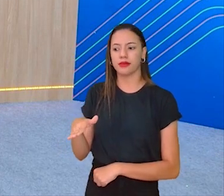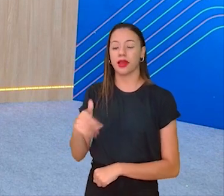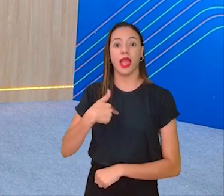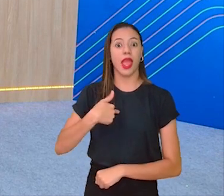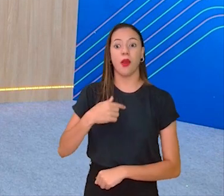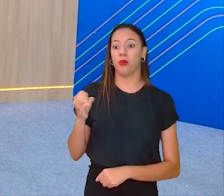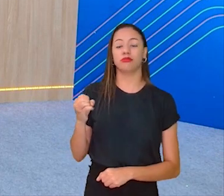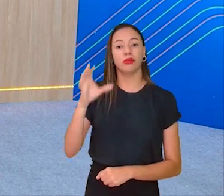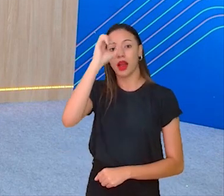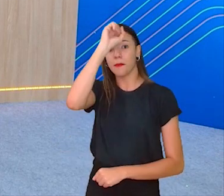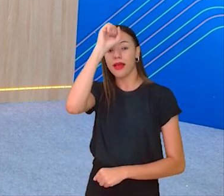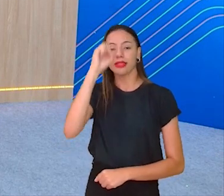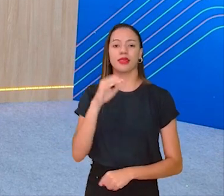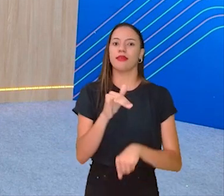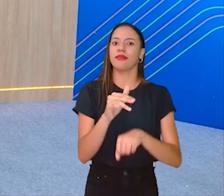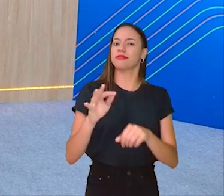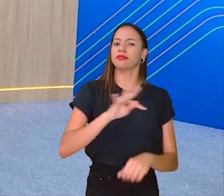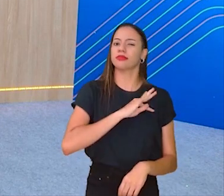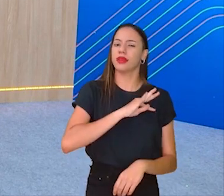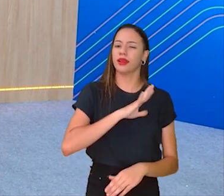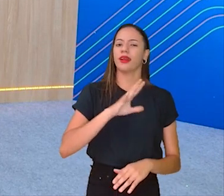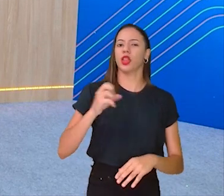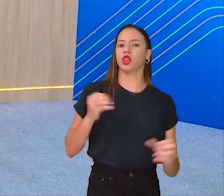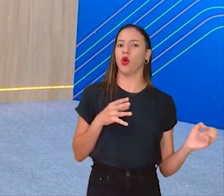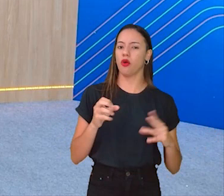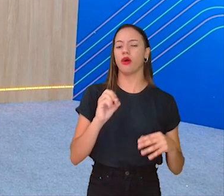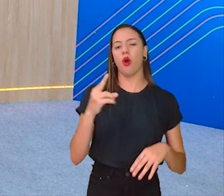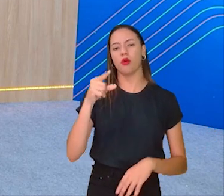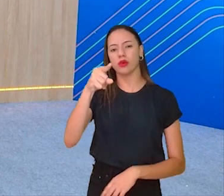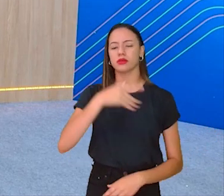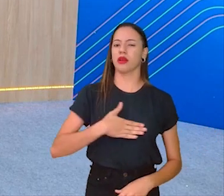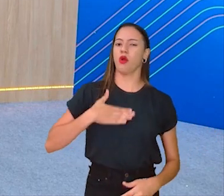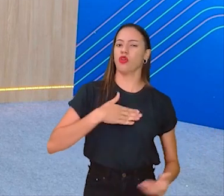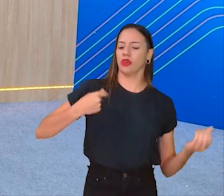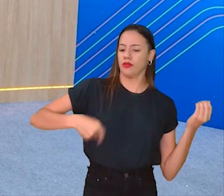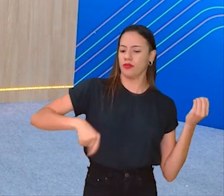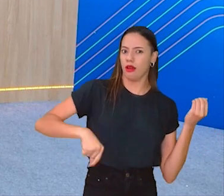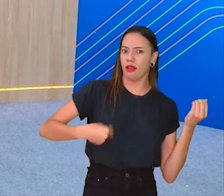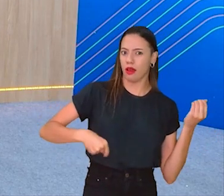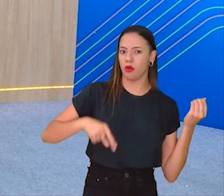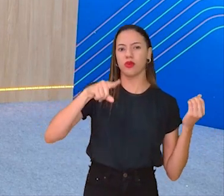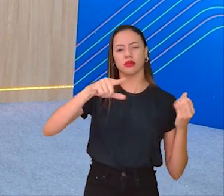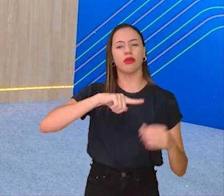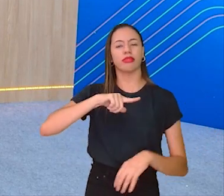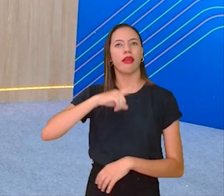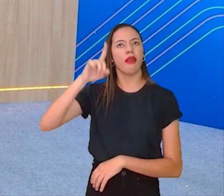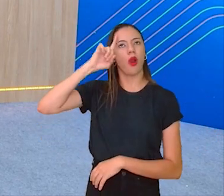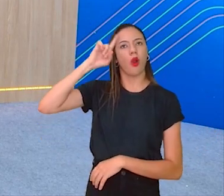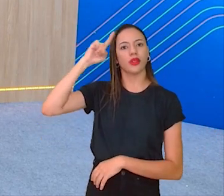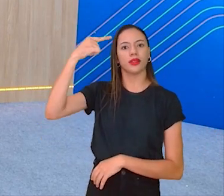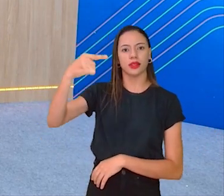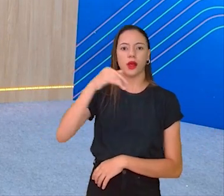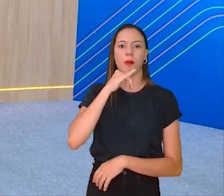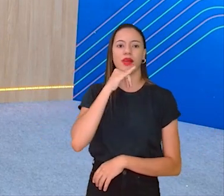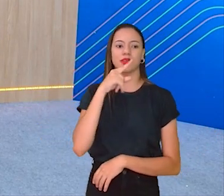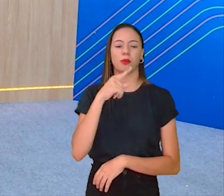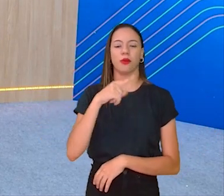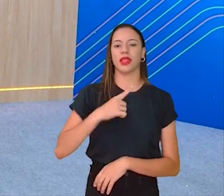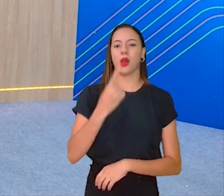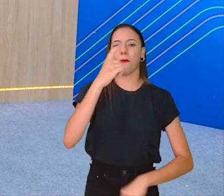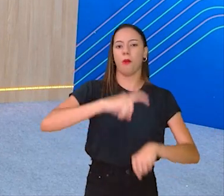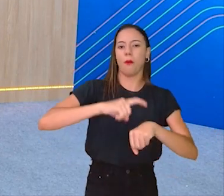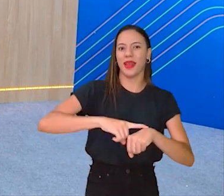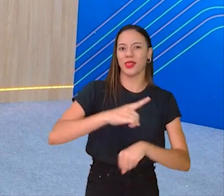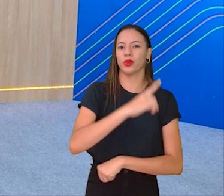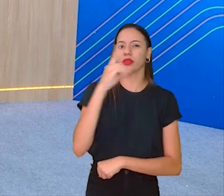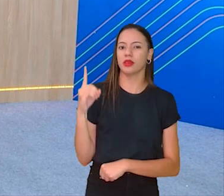você gosta de violão, de instrumento musical, então tem uma rotina ali de uma vez no meio do dia parar e estudar uma determinada